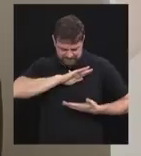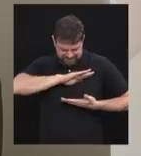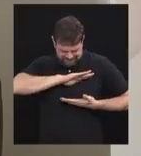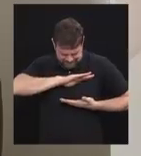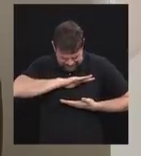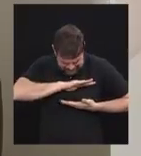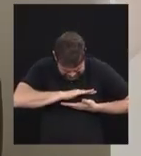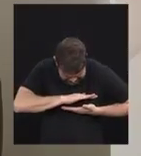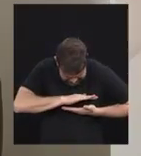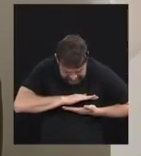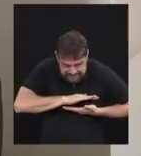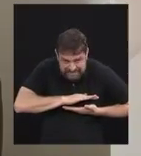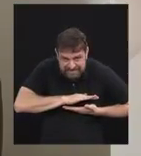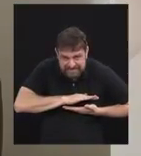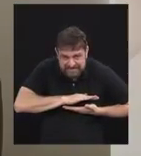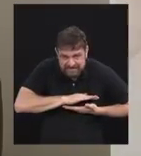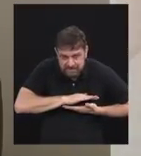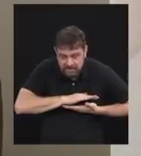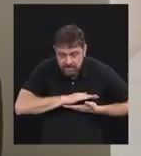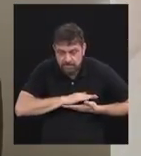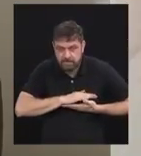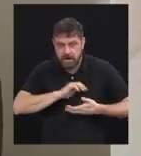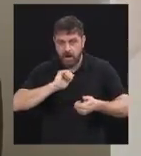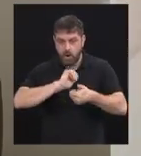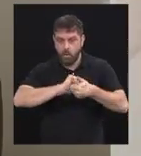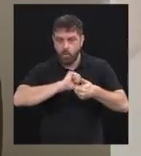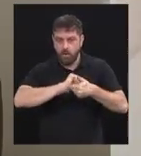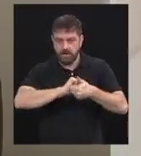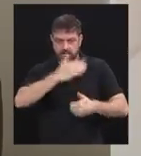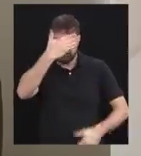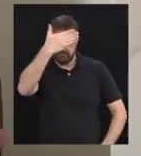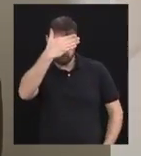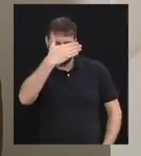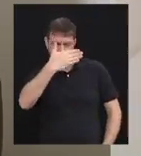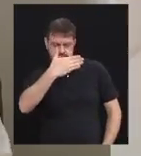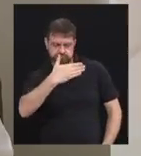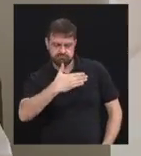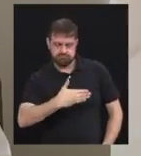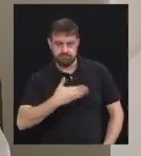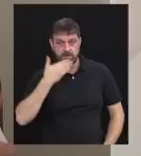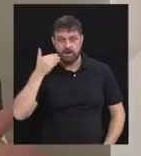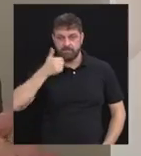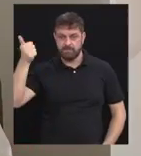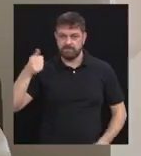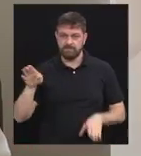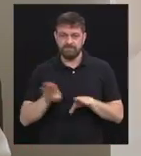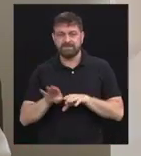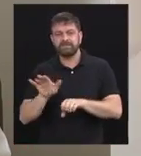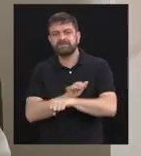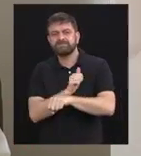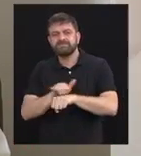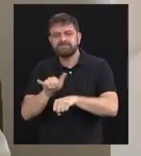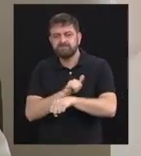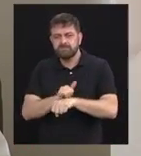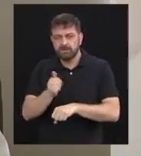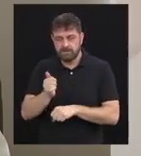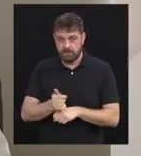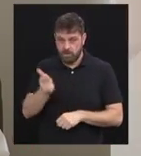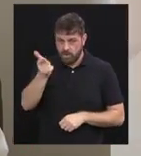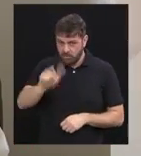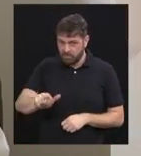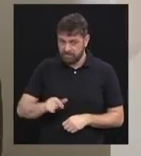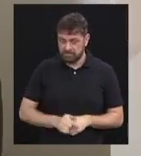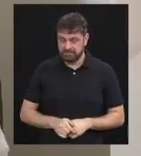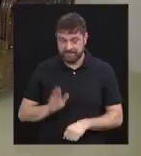poder ter uma melhor qualidade no exame. A outra alternativa, que é boa também, mas é